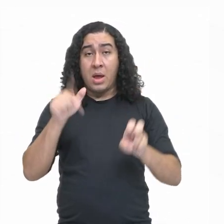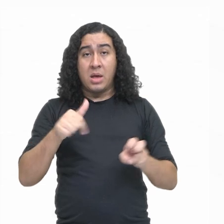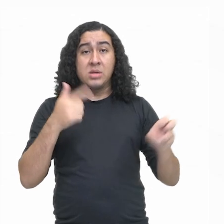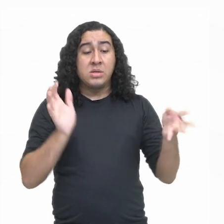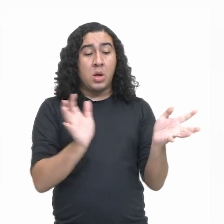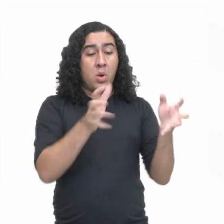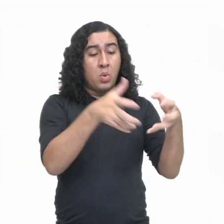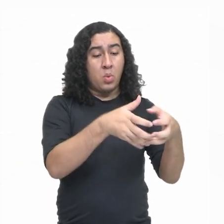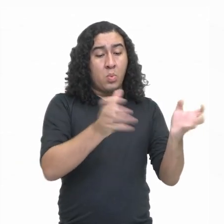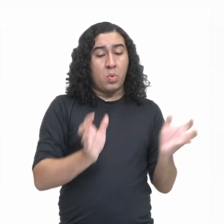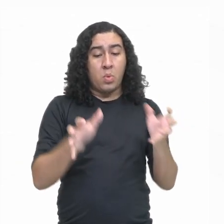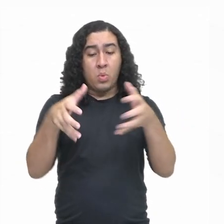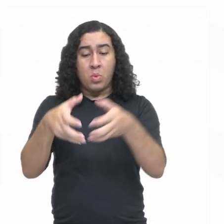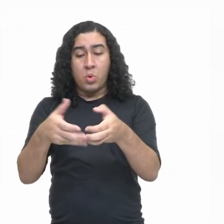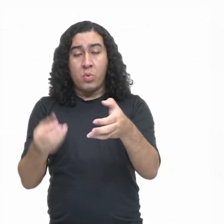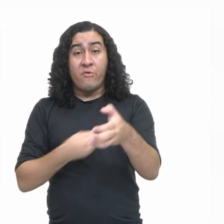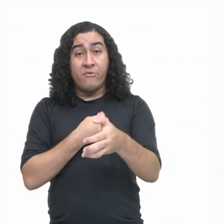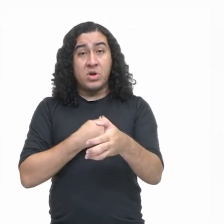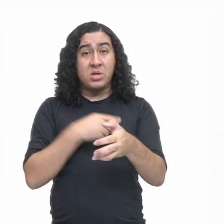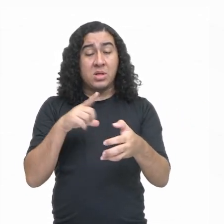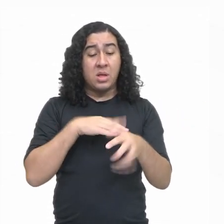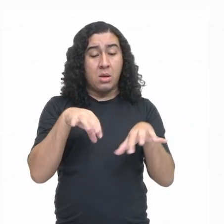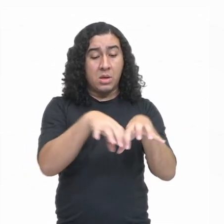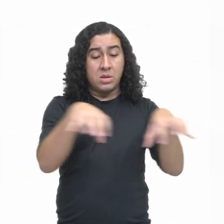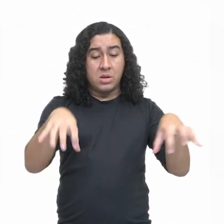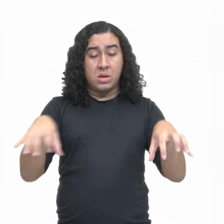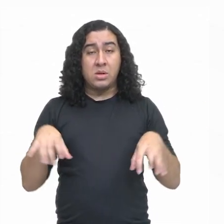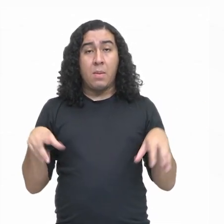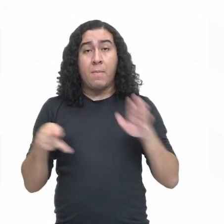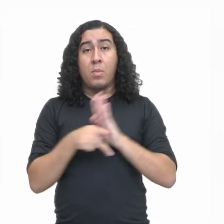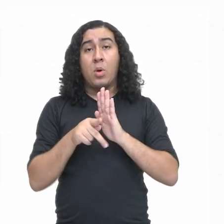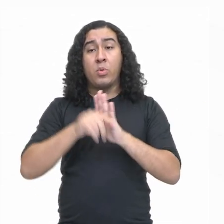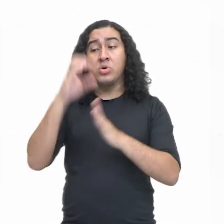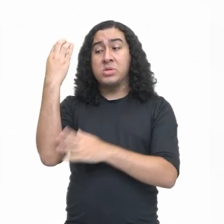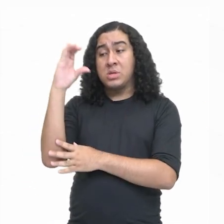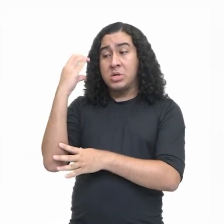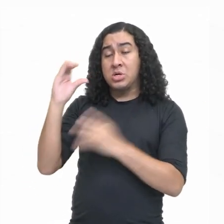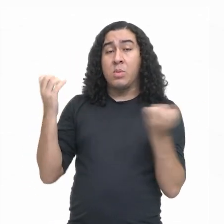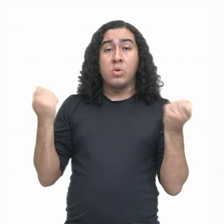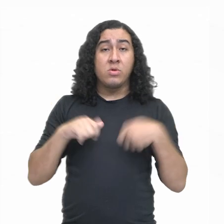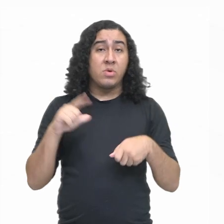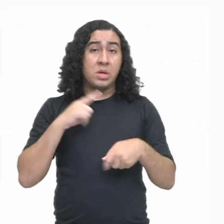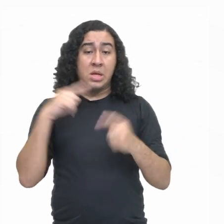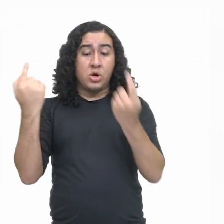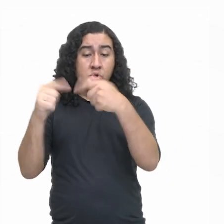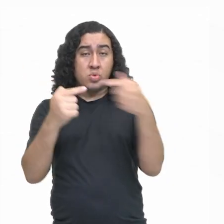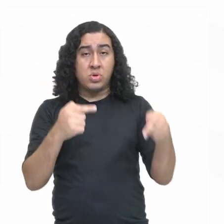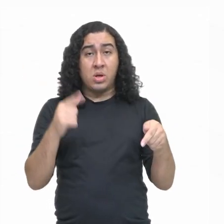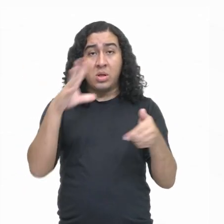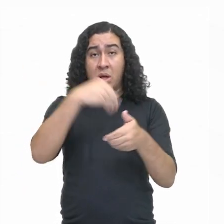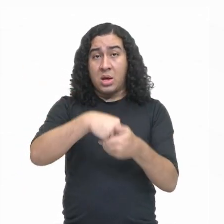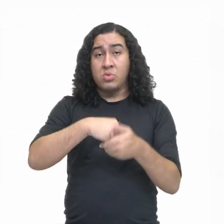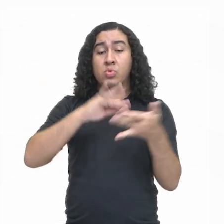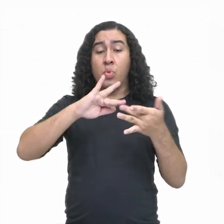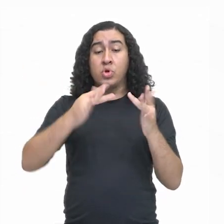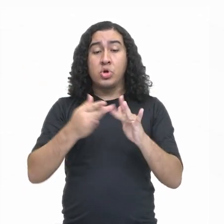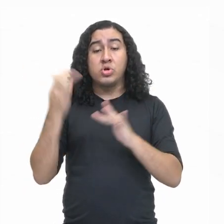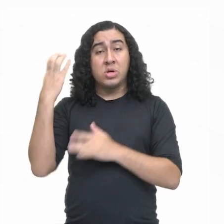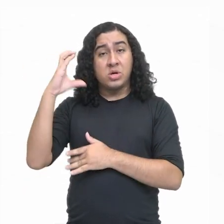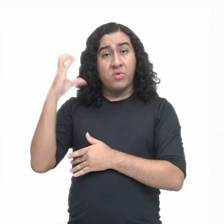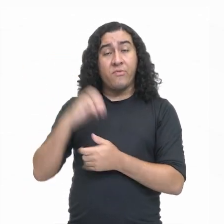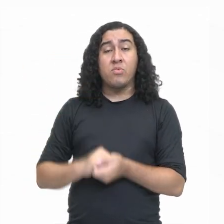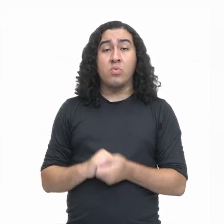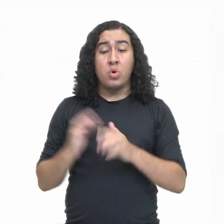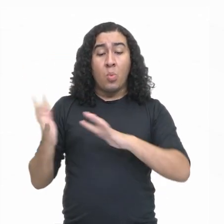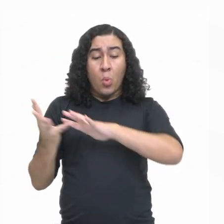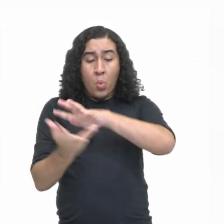seres vivos ela foi feita para que os cientistas se entendessem no meio científico, né? Para que em qualquer lugar